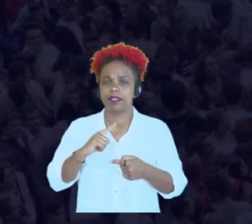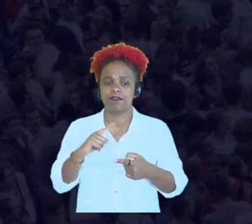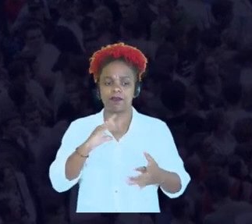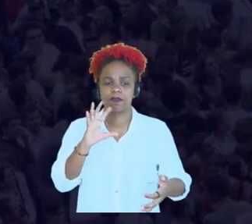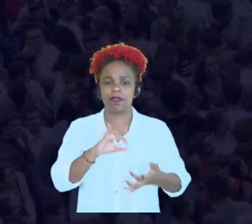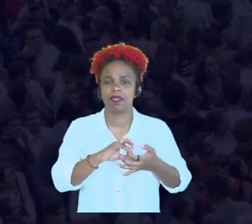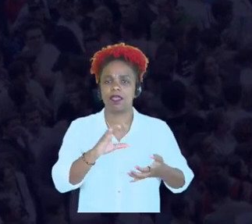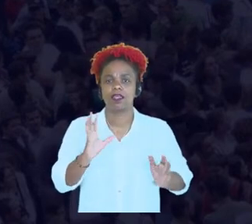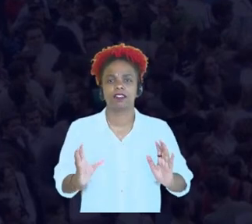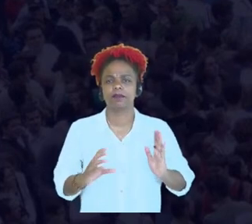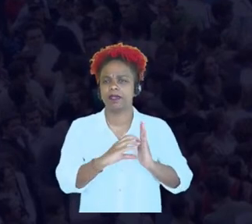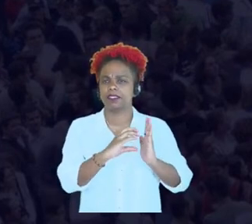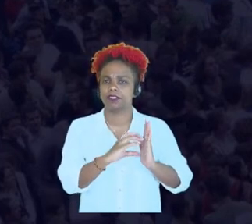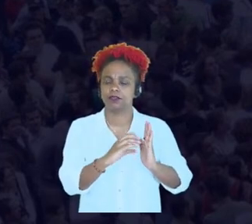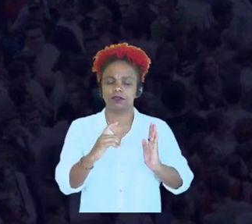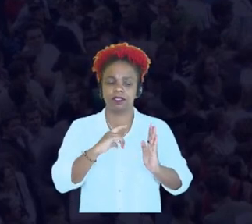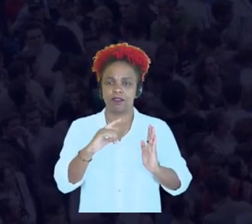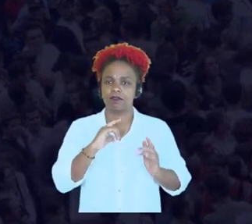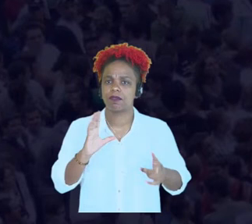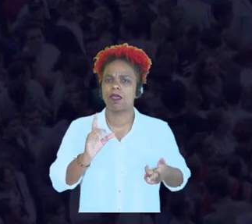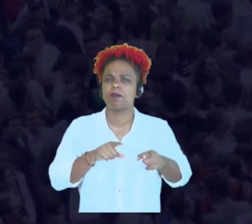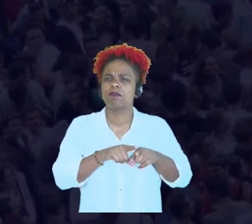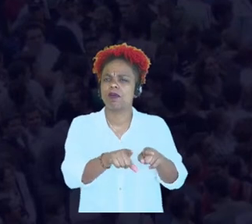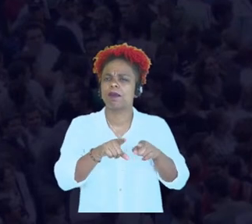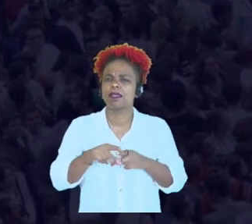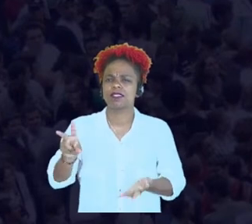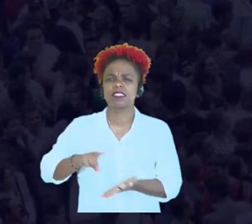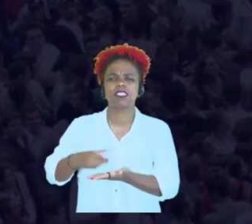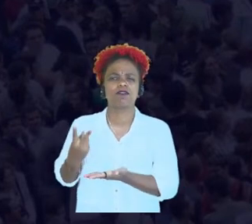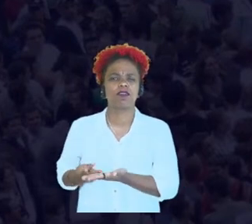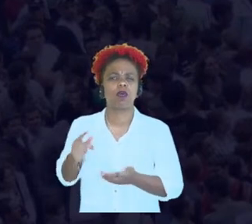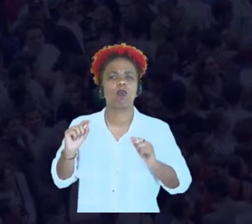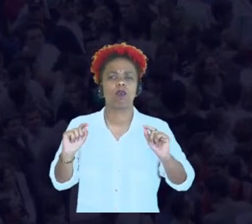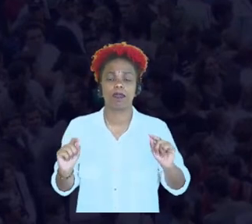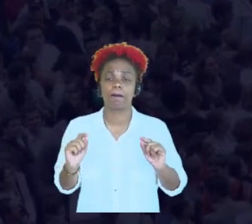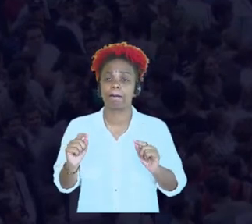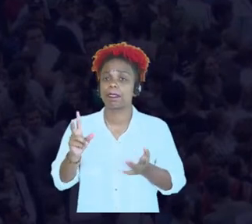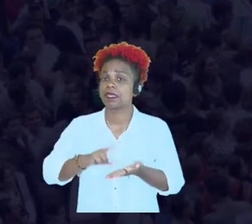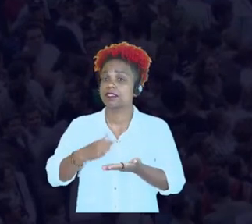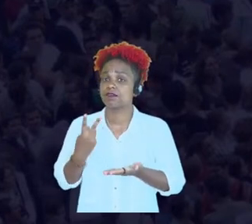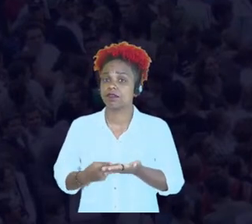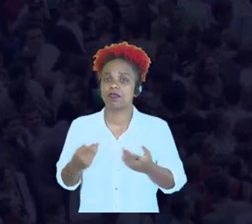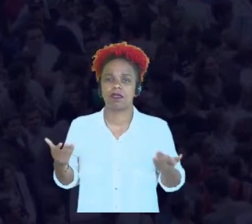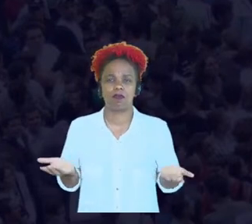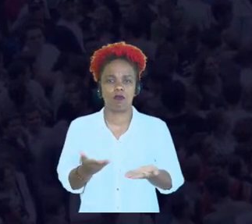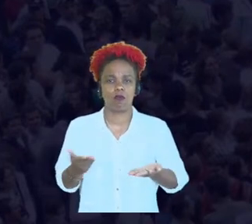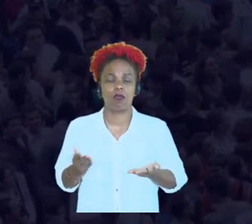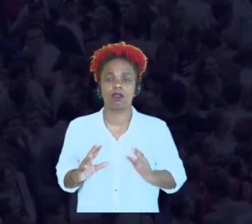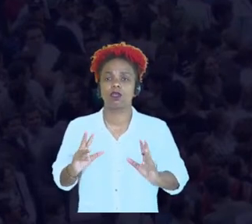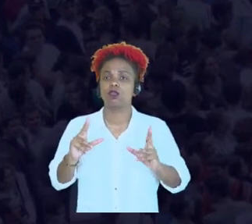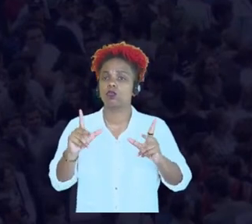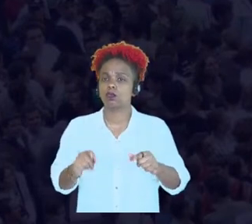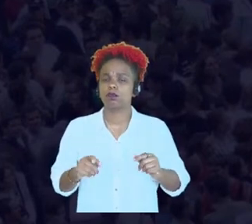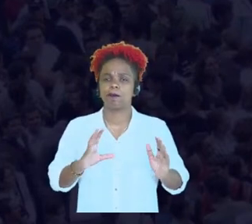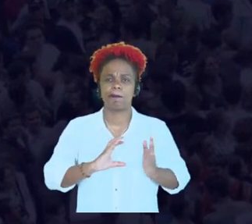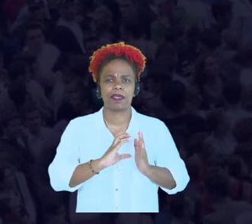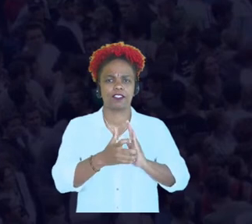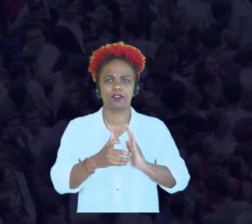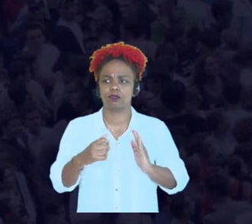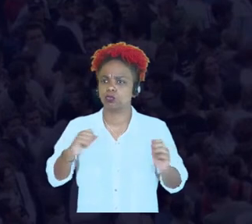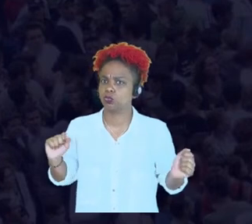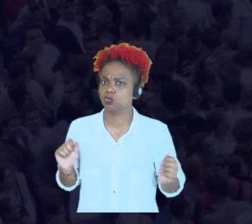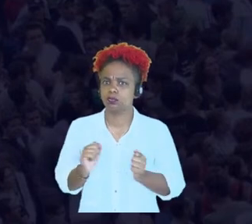coligações para eleições proporcionais. O que isso significa dizer? Significa dizer que agora os partidos não podem mais se